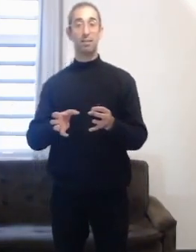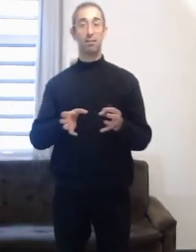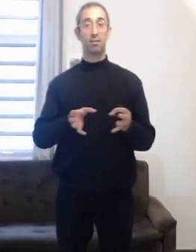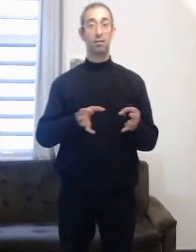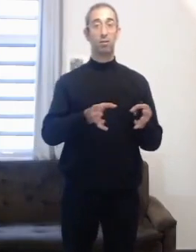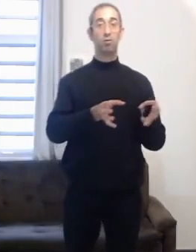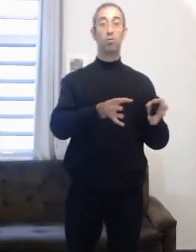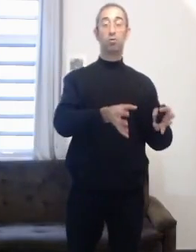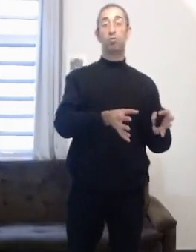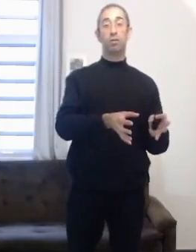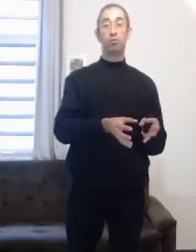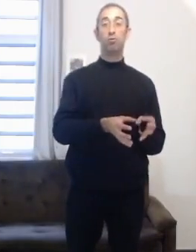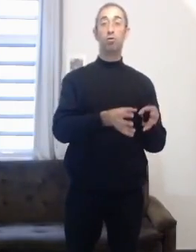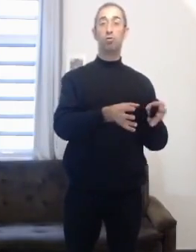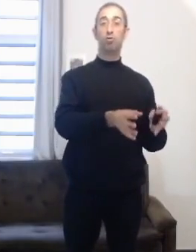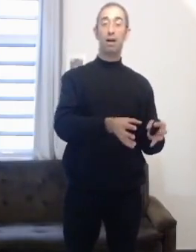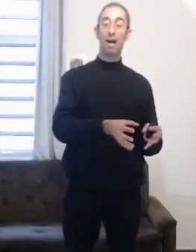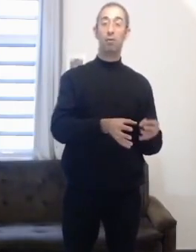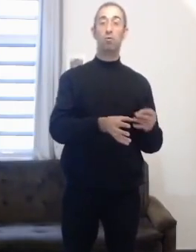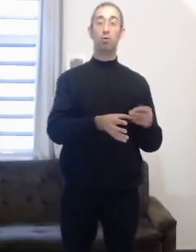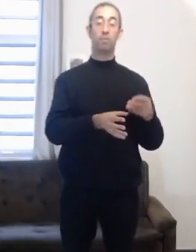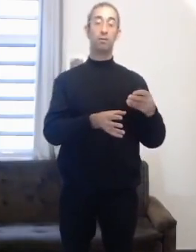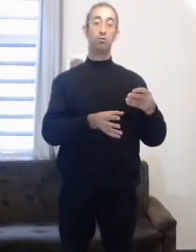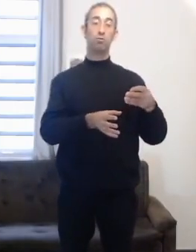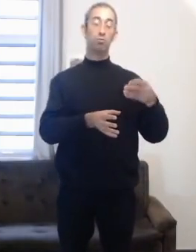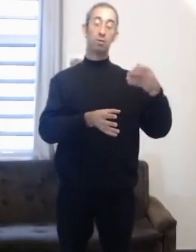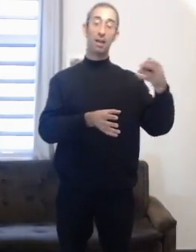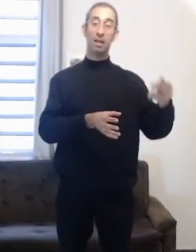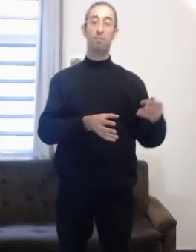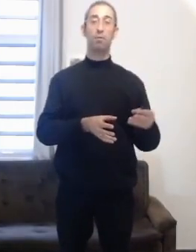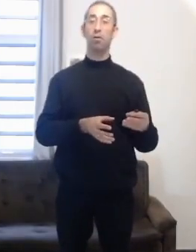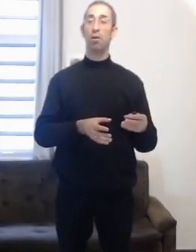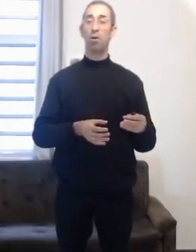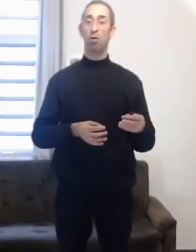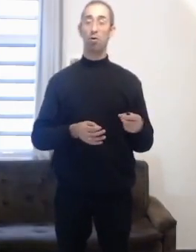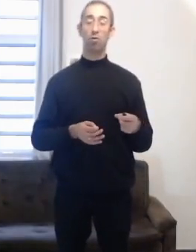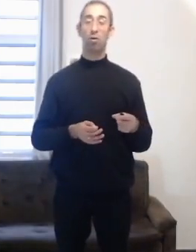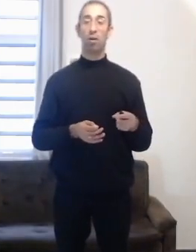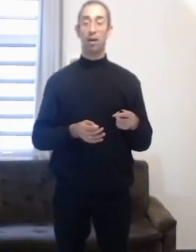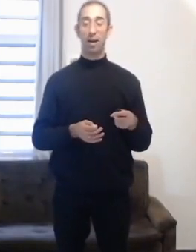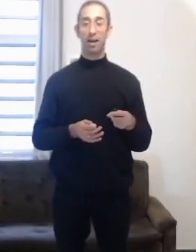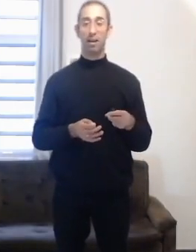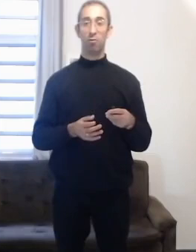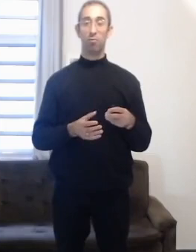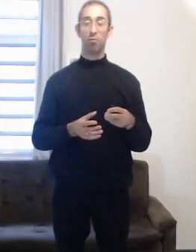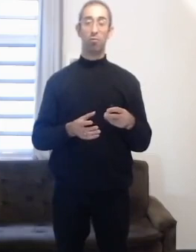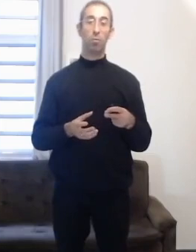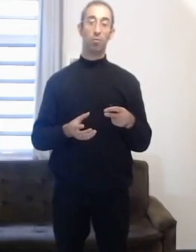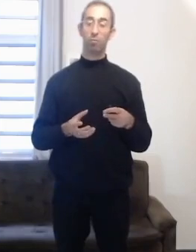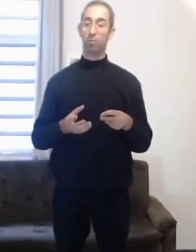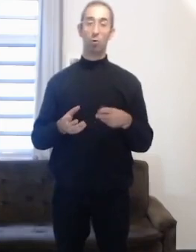uma pesquisa em um outro contexto, ou em um outro lugar, ou em um outro período do tempo, ou